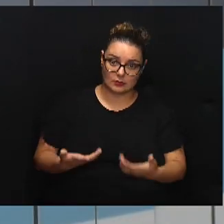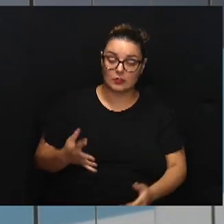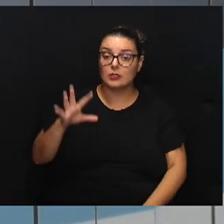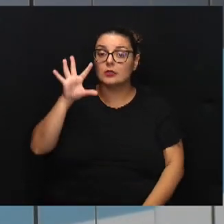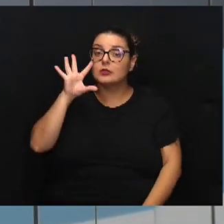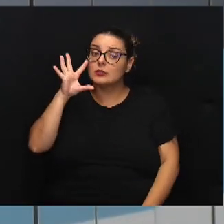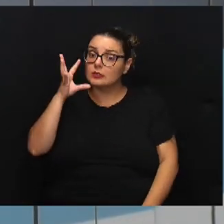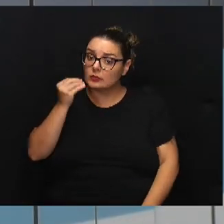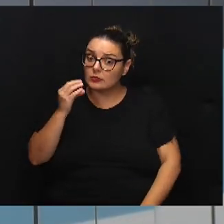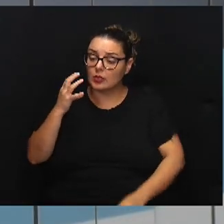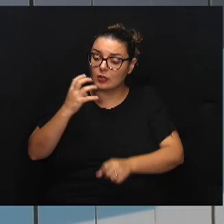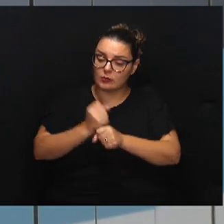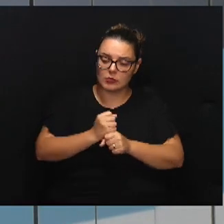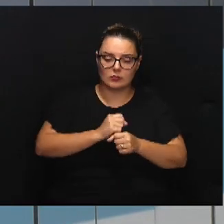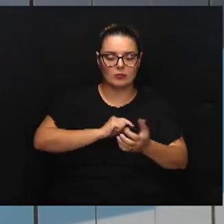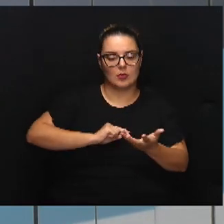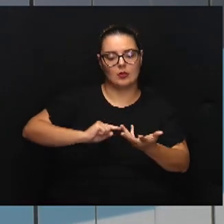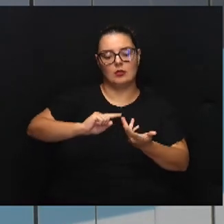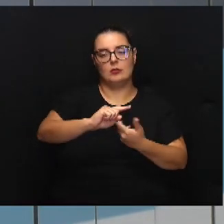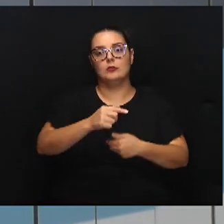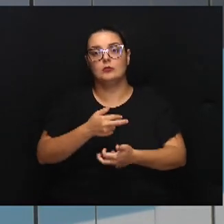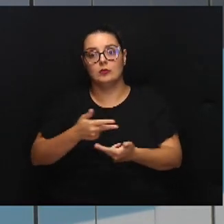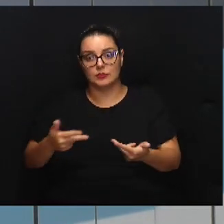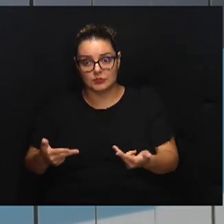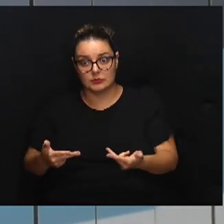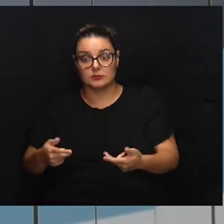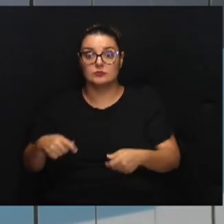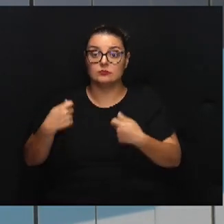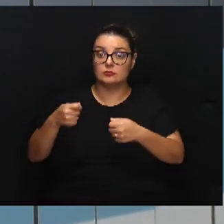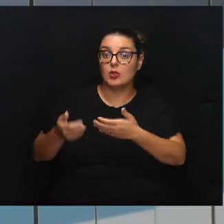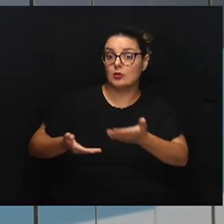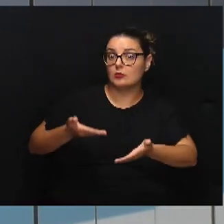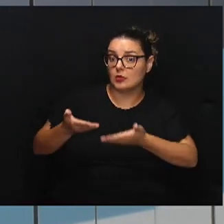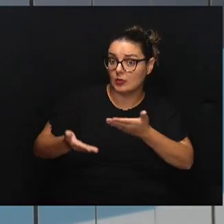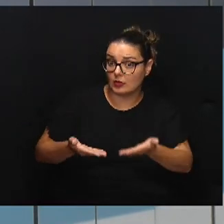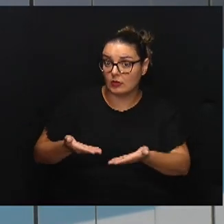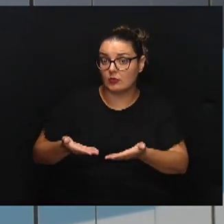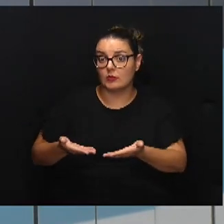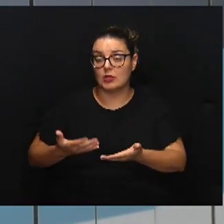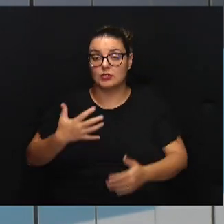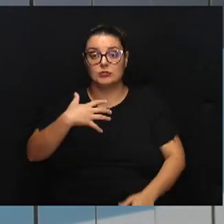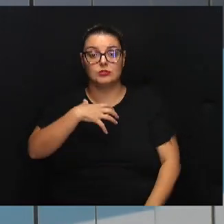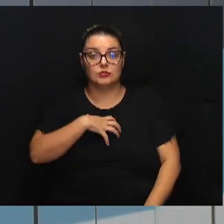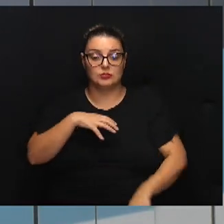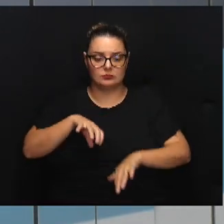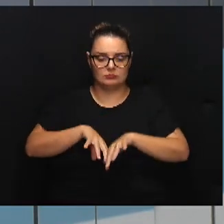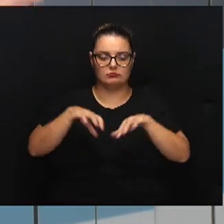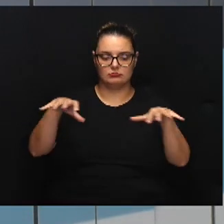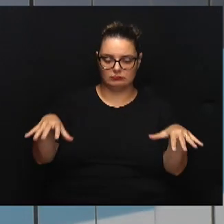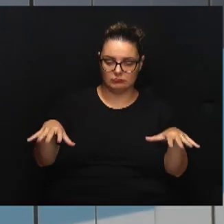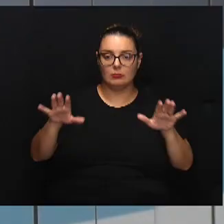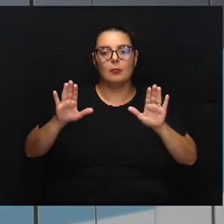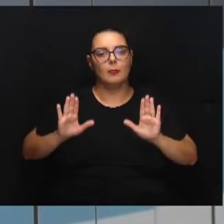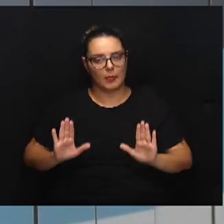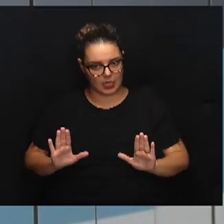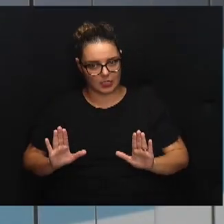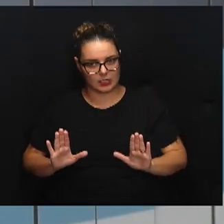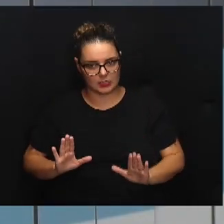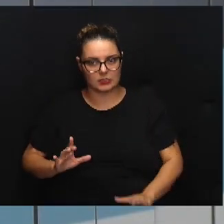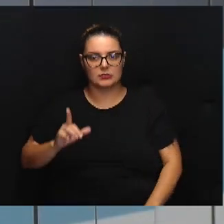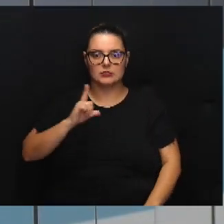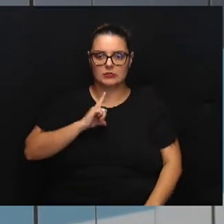são um conjunto de fatores que precisam ser lidados de forma separada, mas tendo